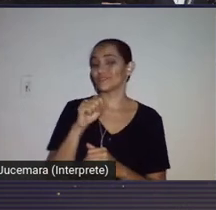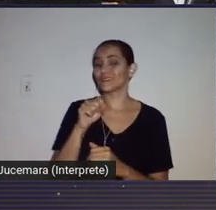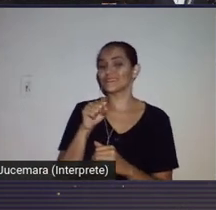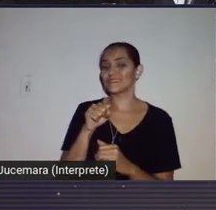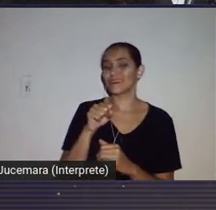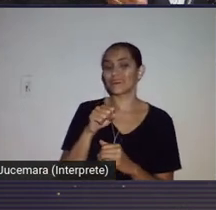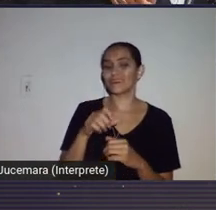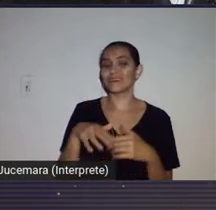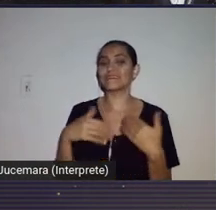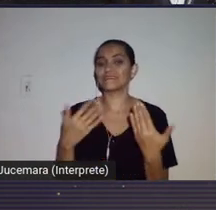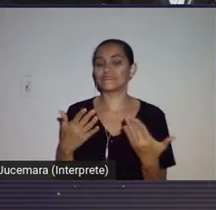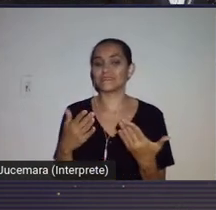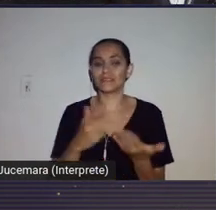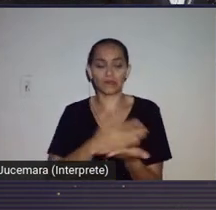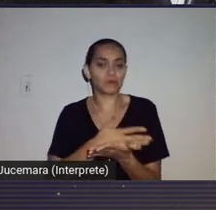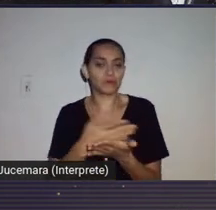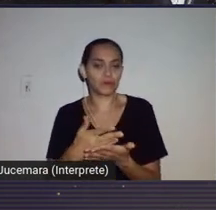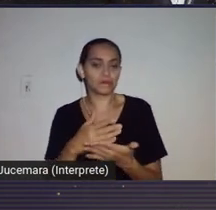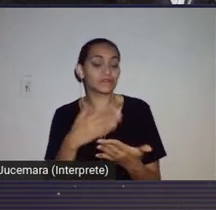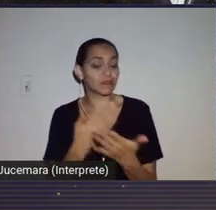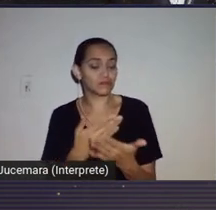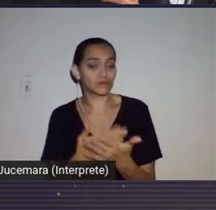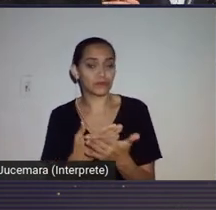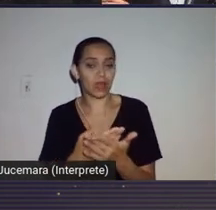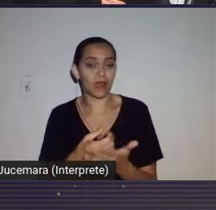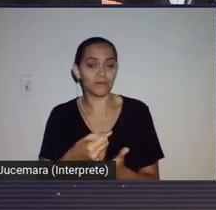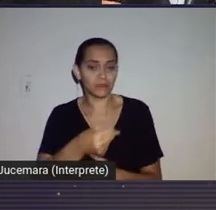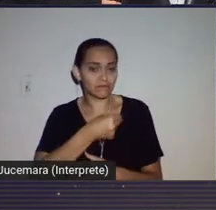E aí eu comecei a ajudar para as entrevistas.